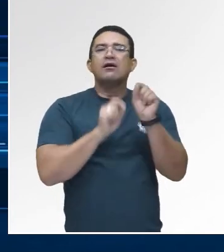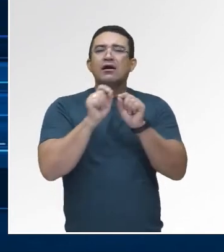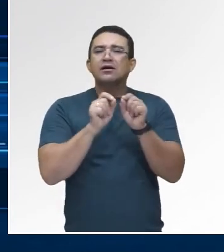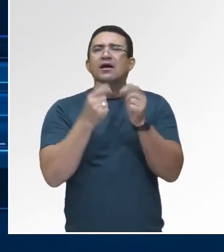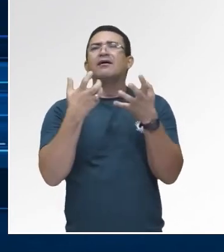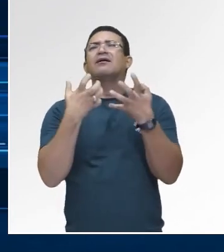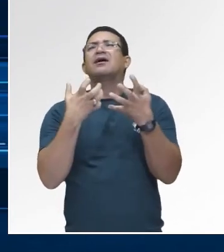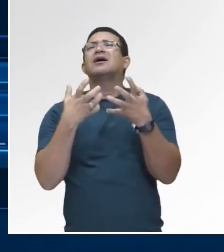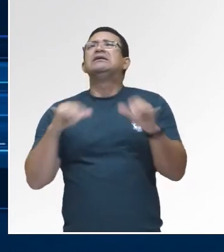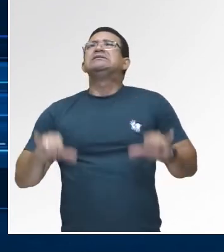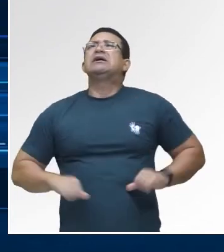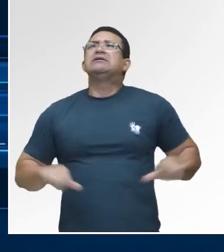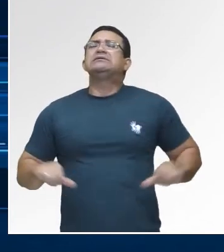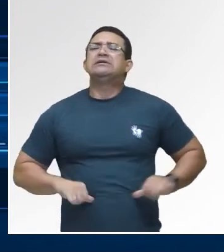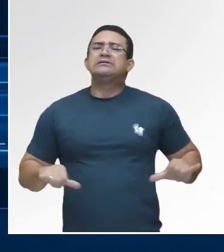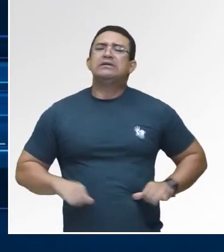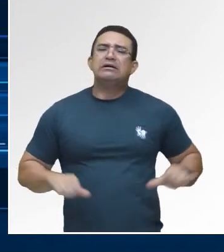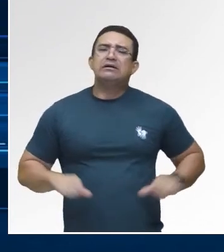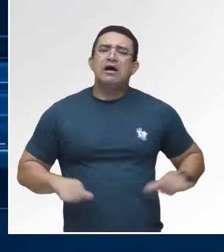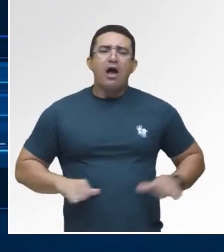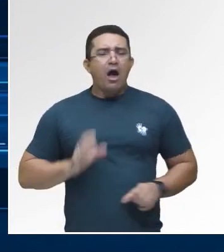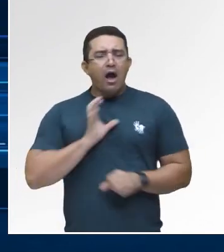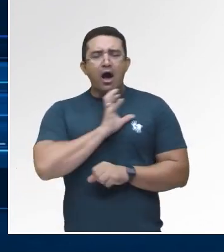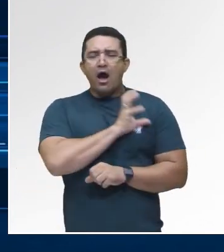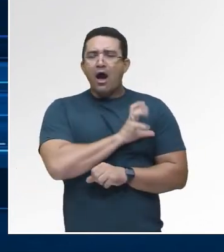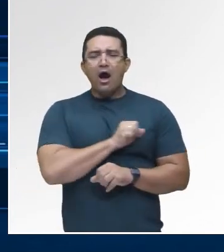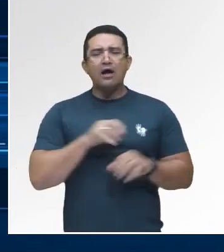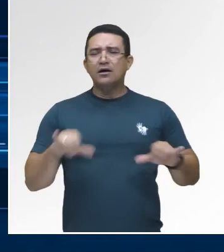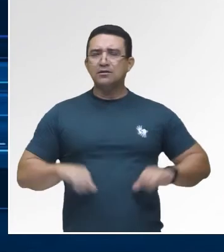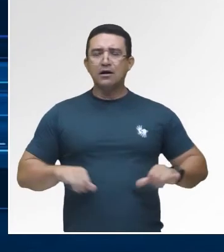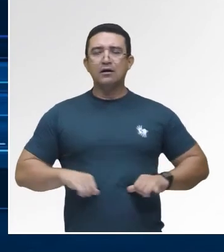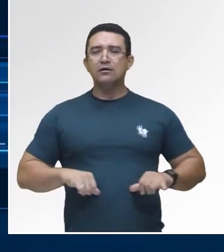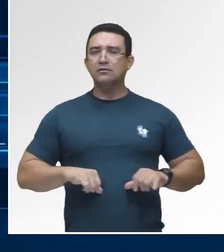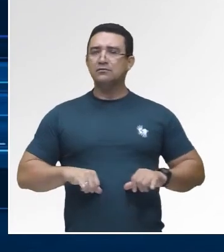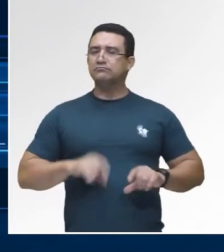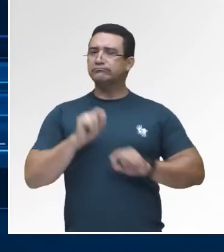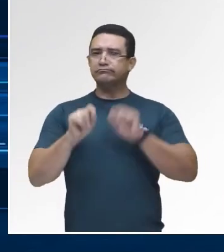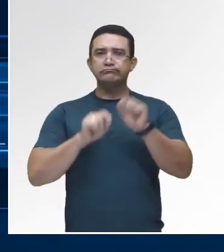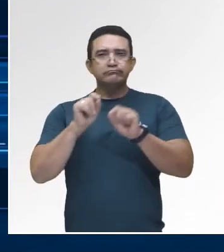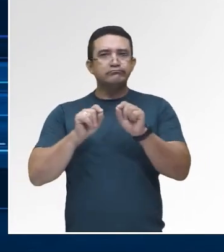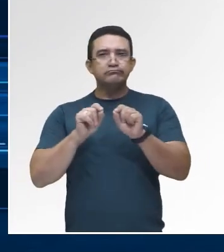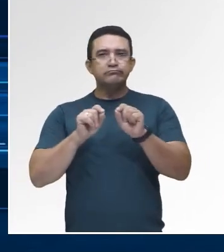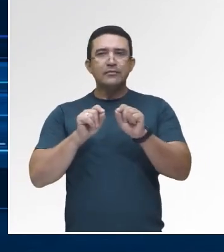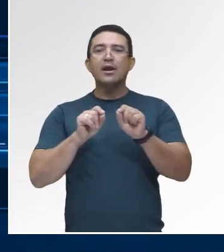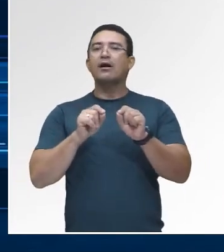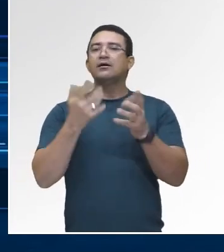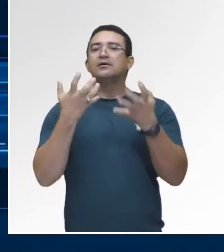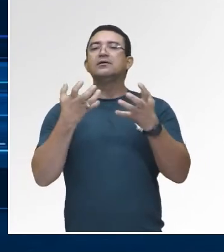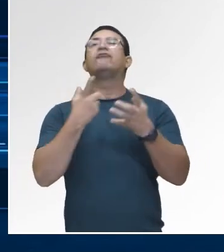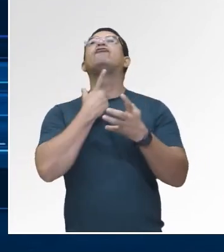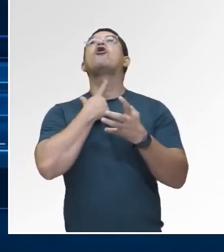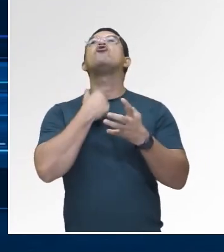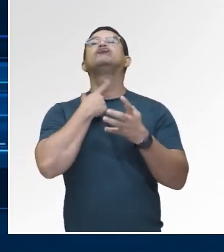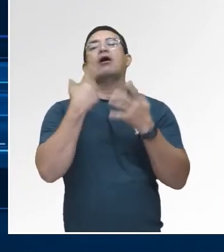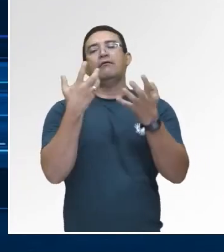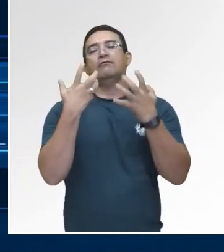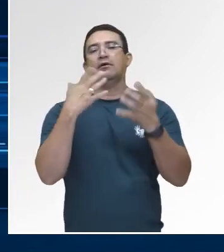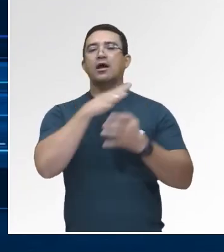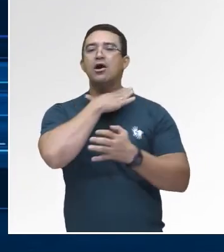sofrendo tanto ali de amor, o mundo também, Tudo isso